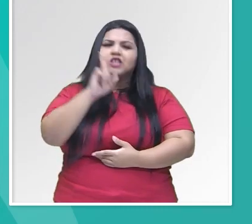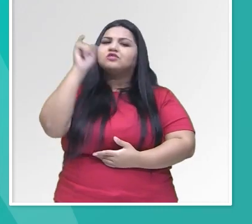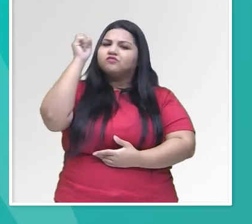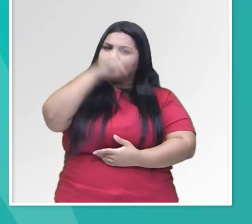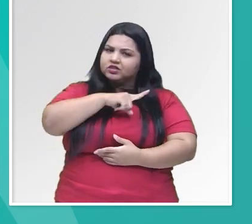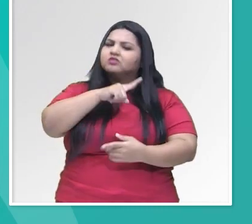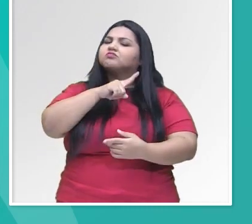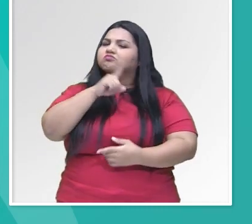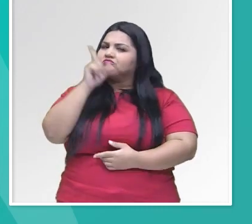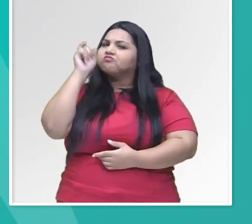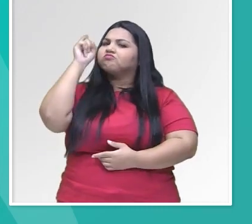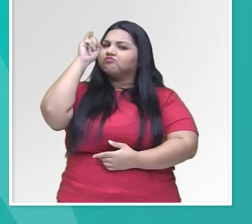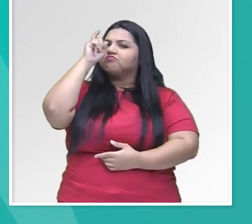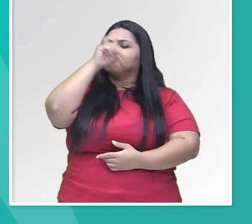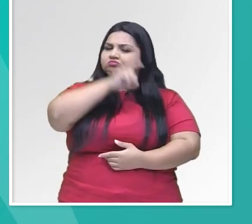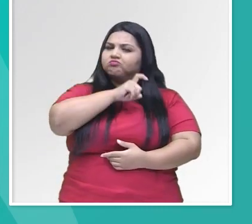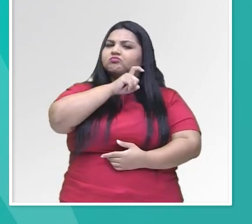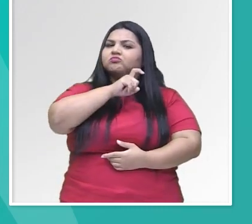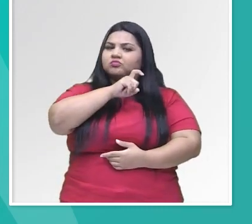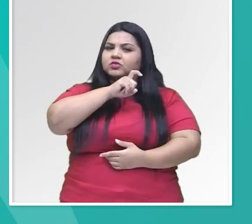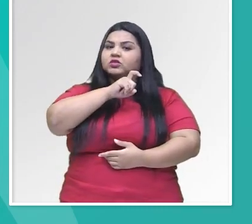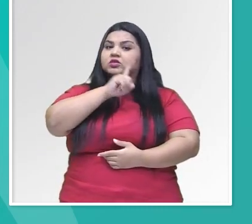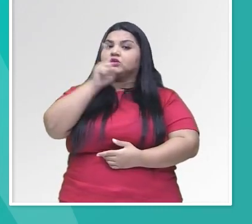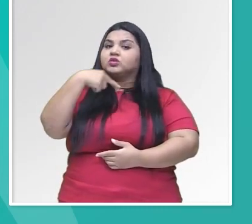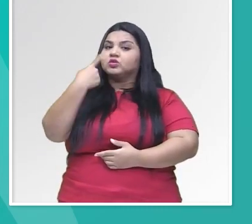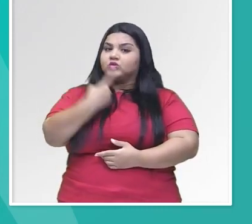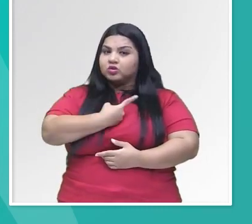É muito difícil nós